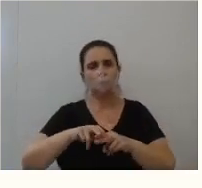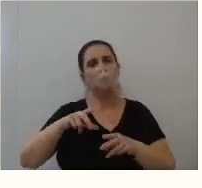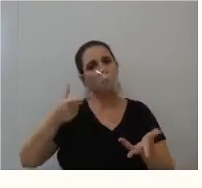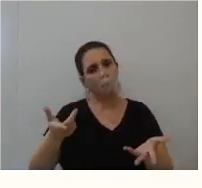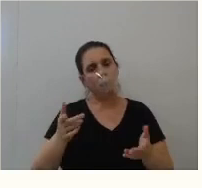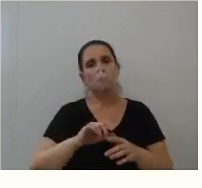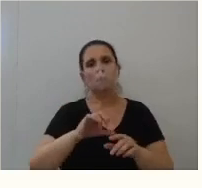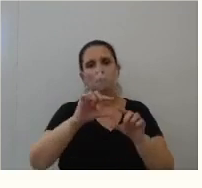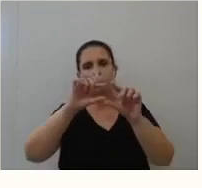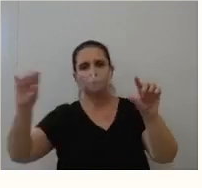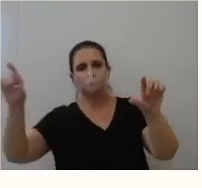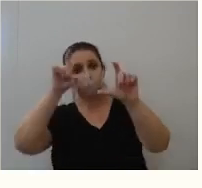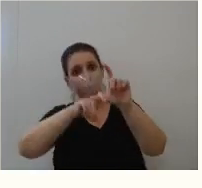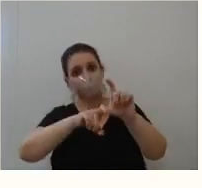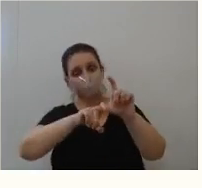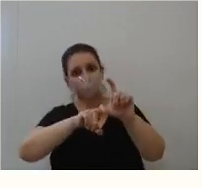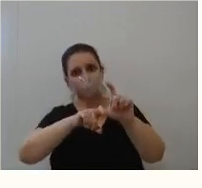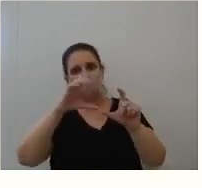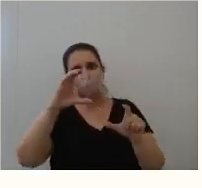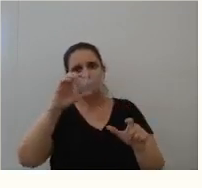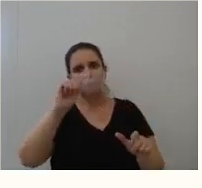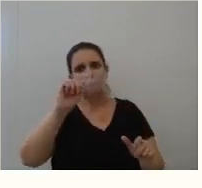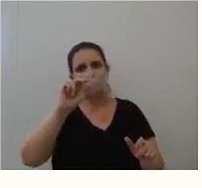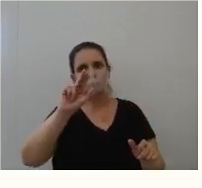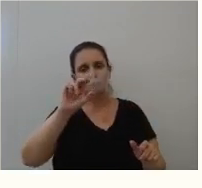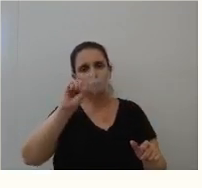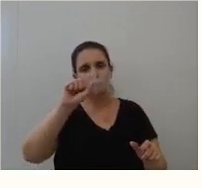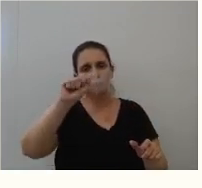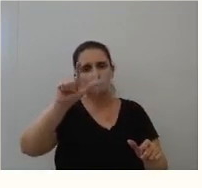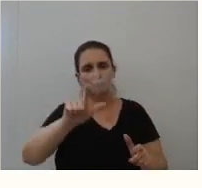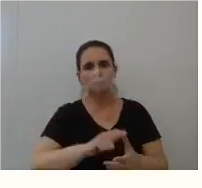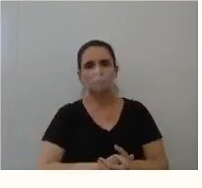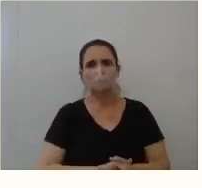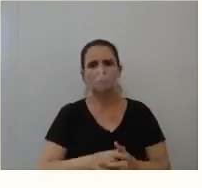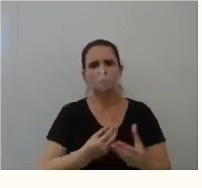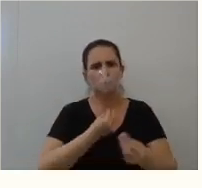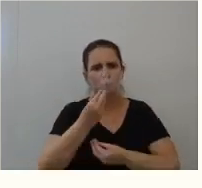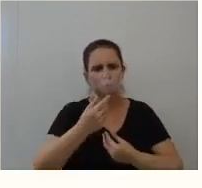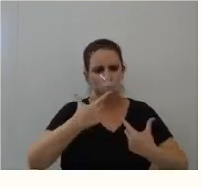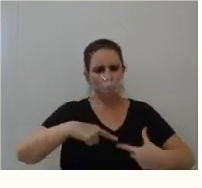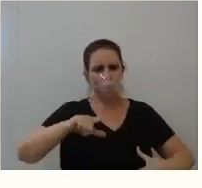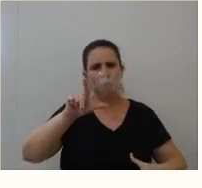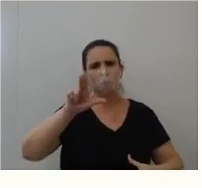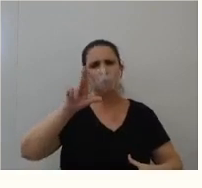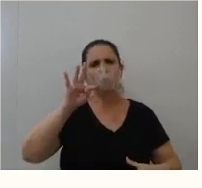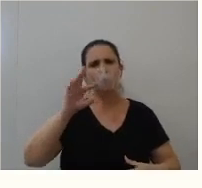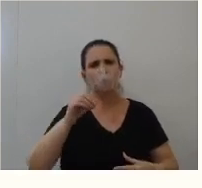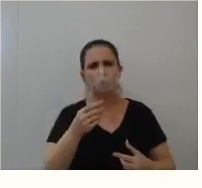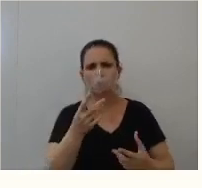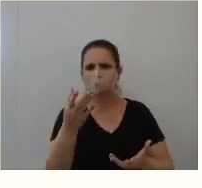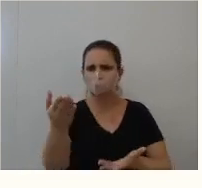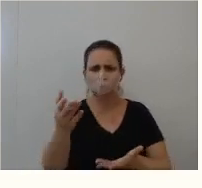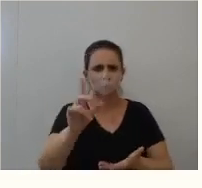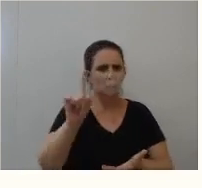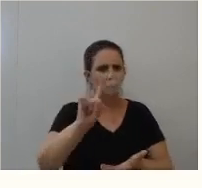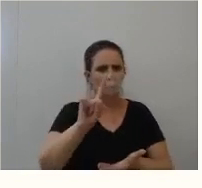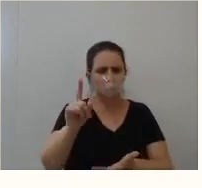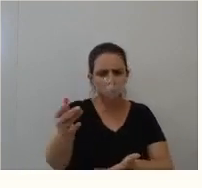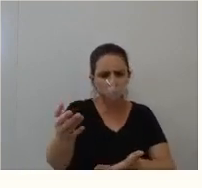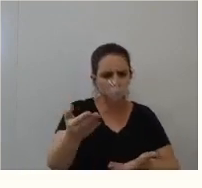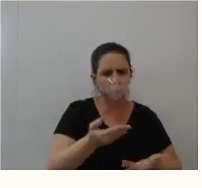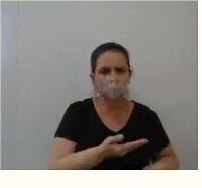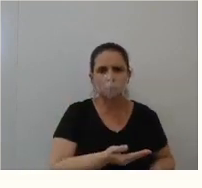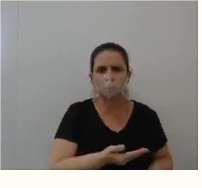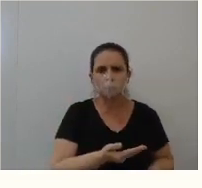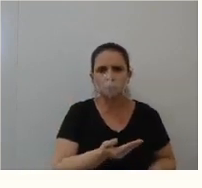aí é uma subordinativa causal. Como estivesse de luto, não nos recebeu. Olha, o como